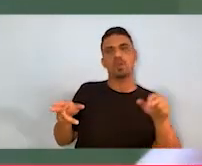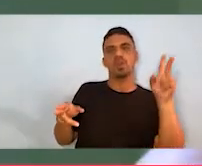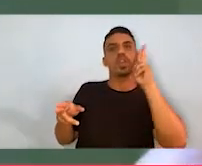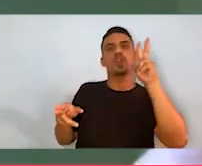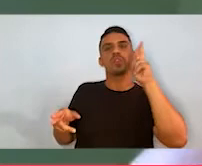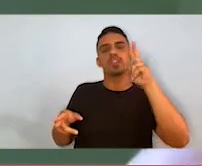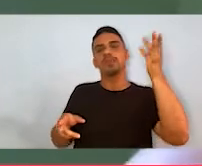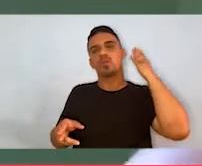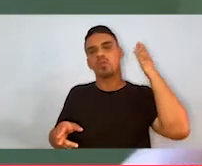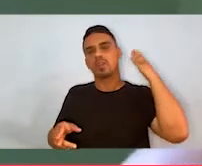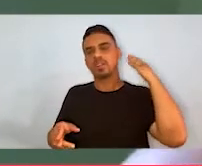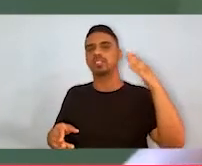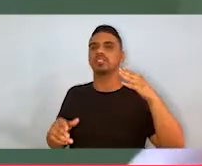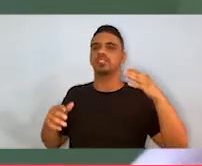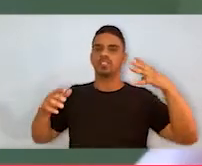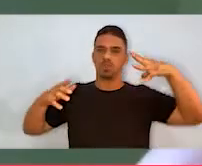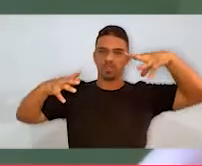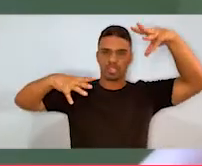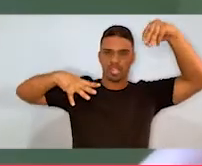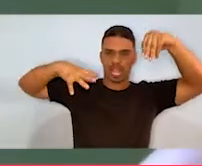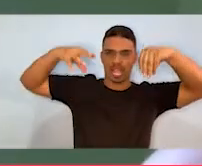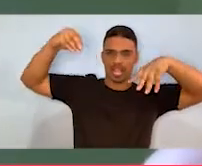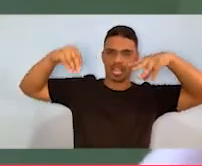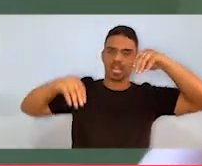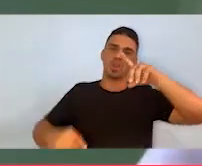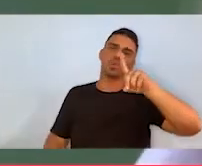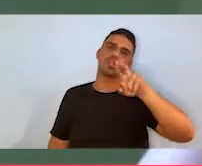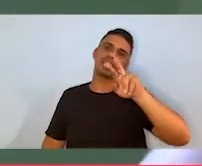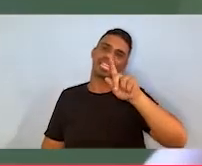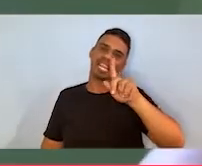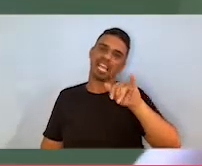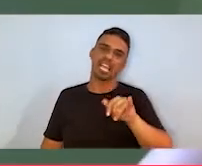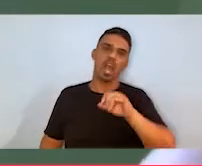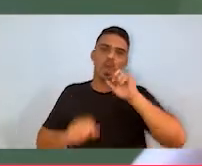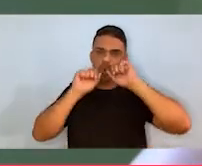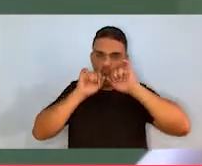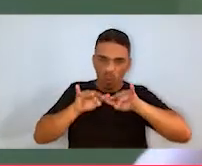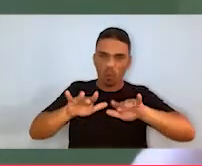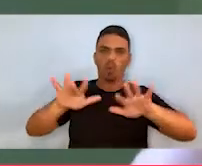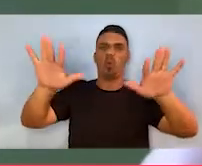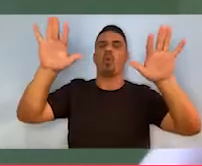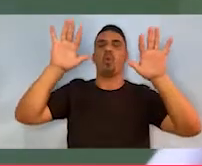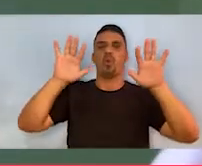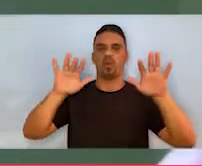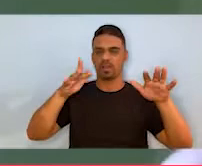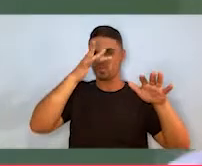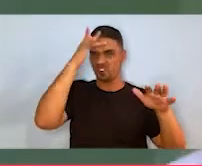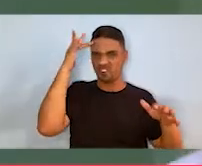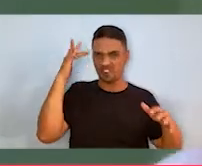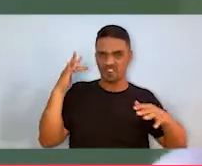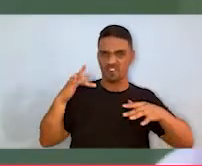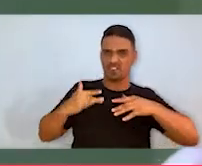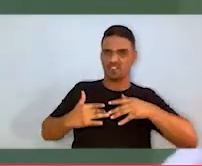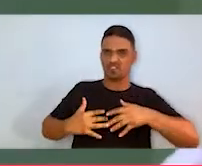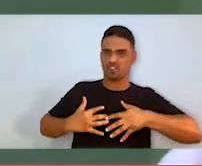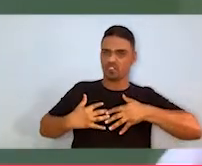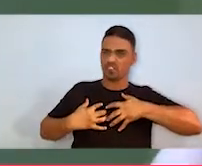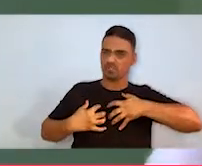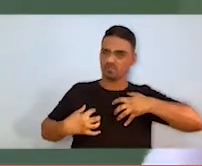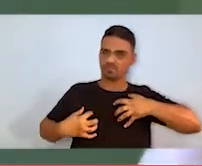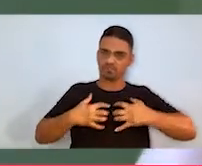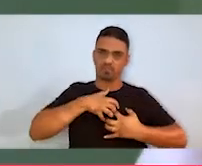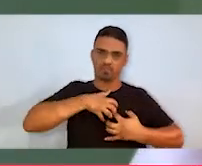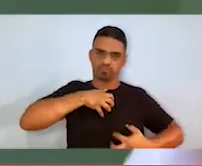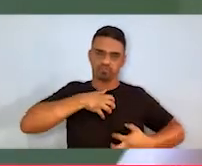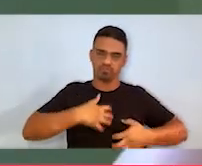Lembro muito de um dragão maravilhoso, animado, assim, que a pessoa fez cada escama dragão mexendo